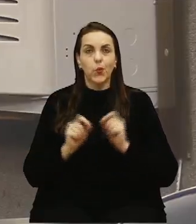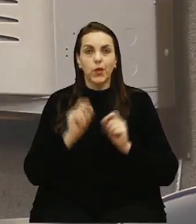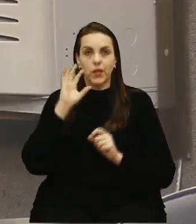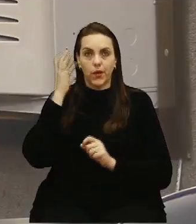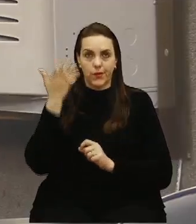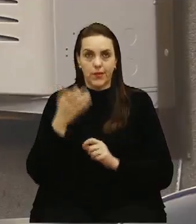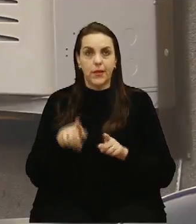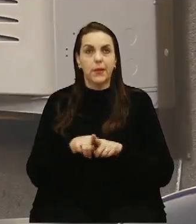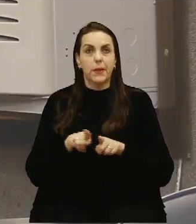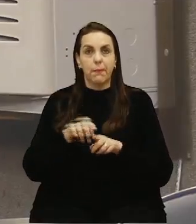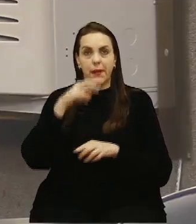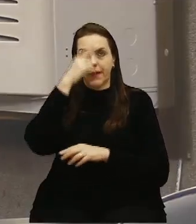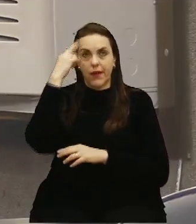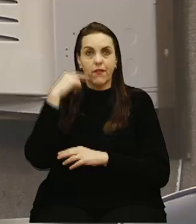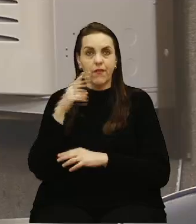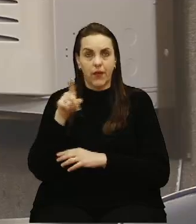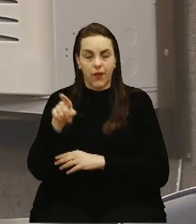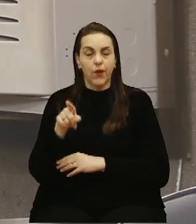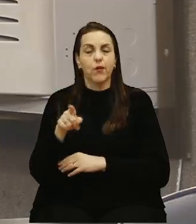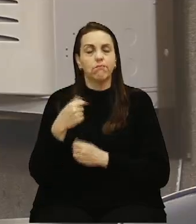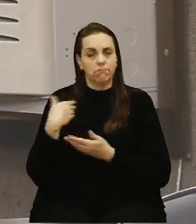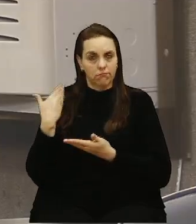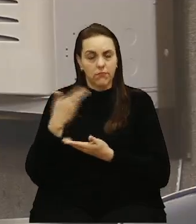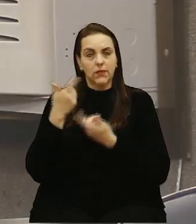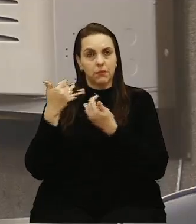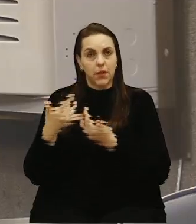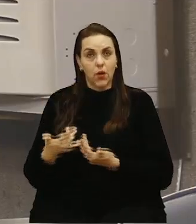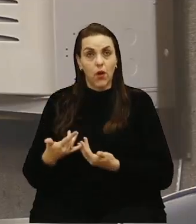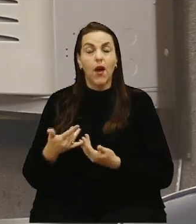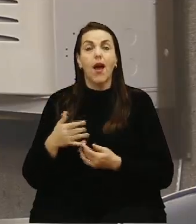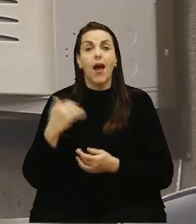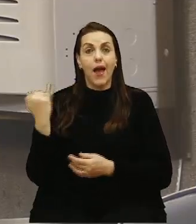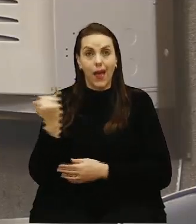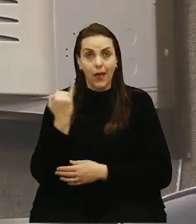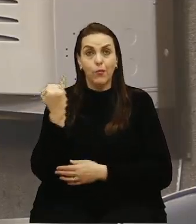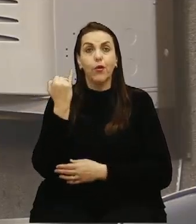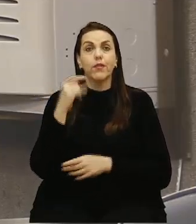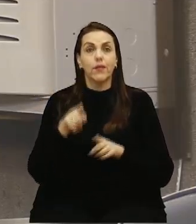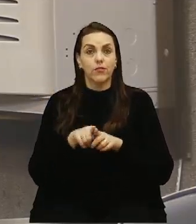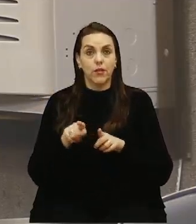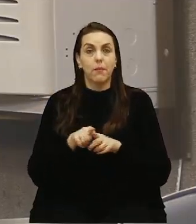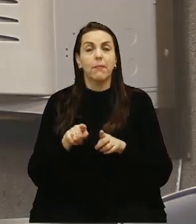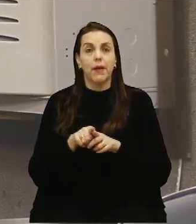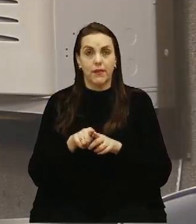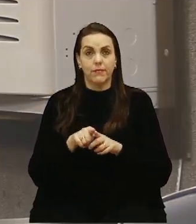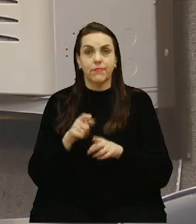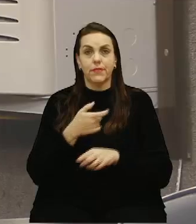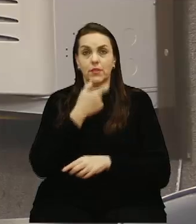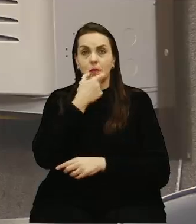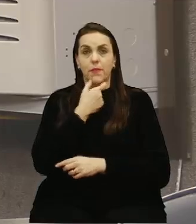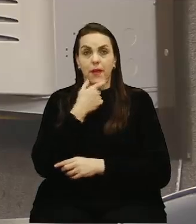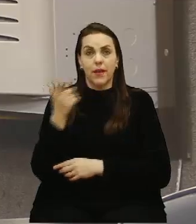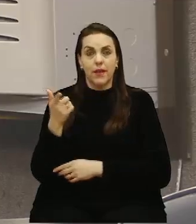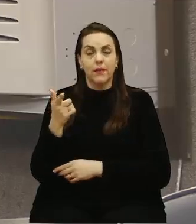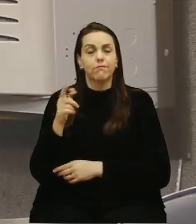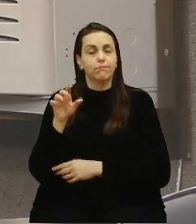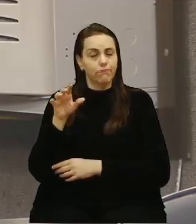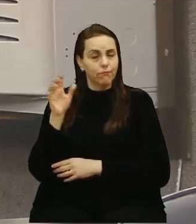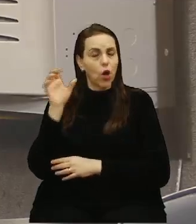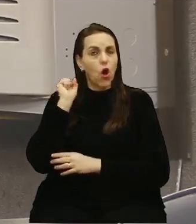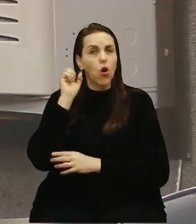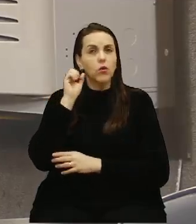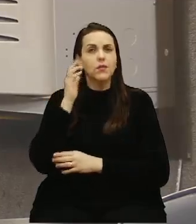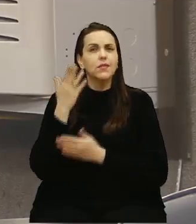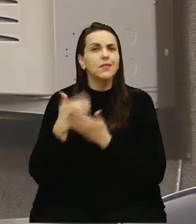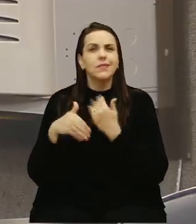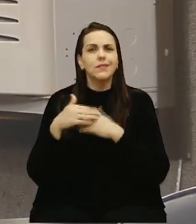procede, mas é importante que a gente escute deles, né? Rafael Tenente Cristiano Becker, que a gente escute deles o que